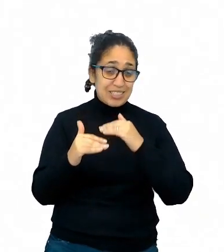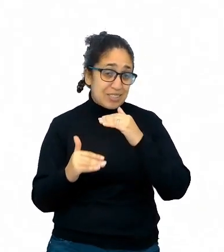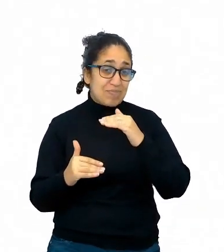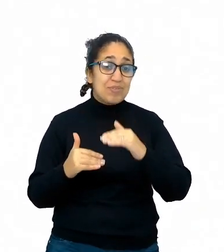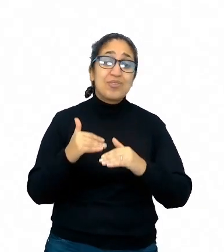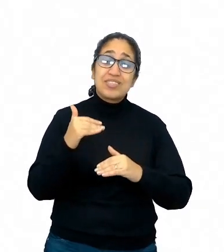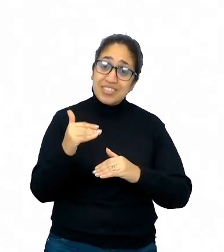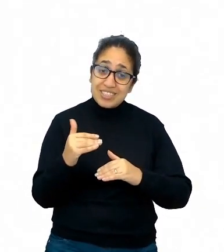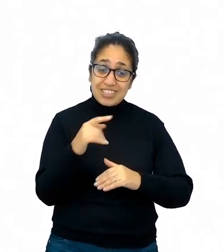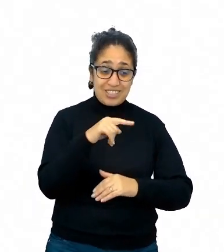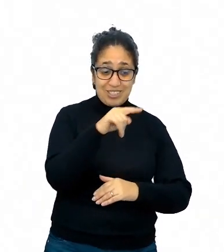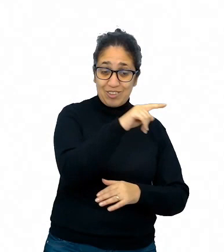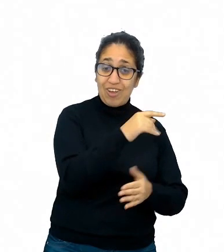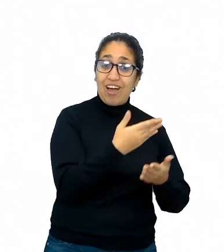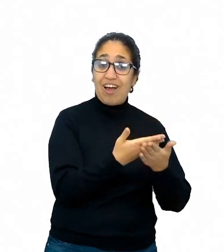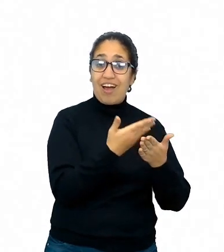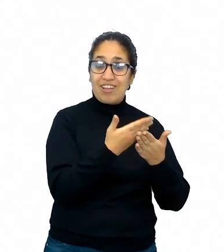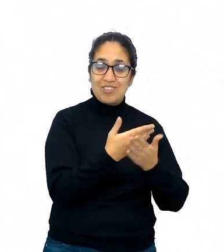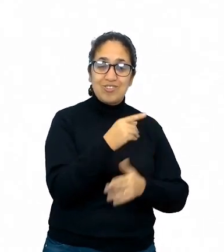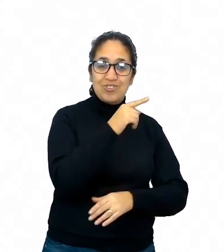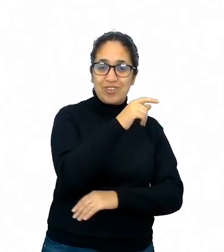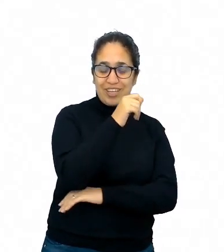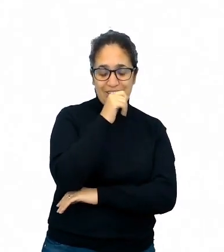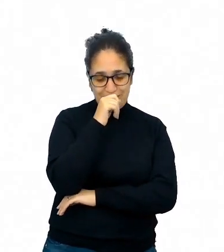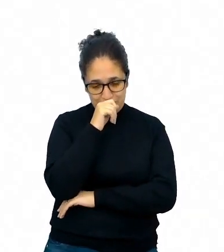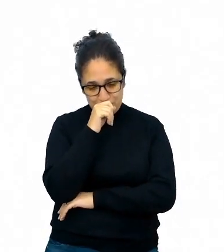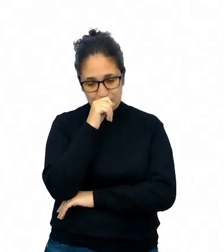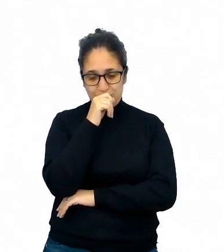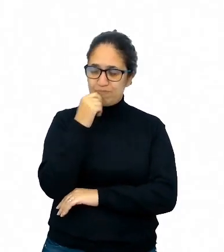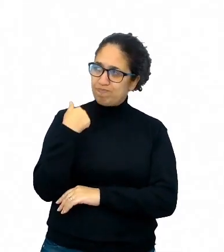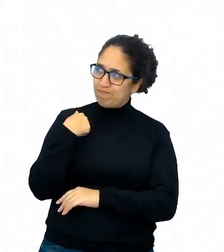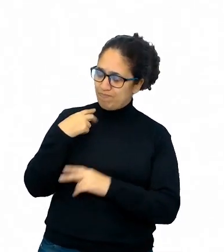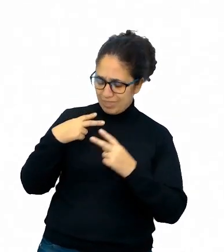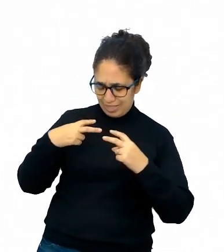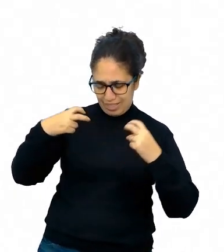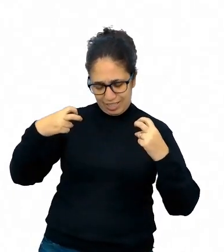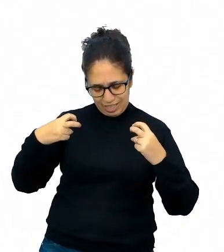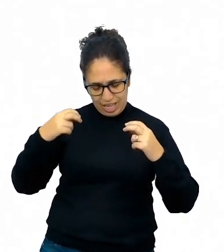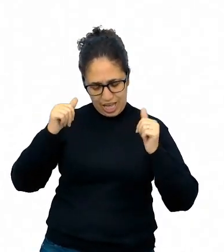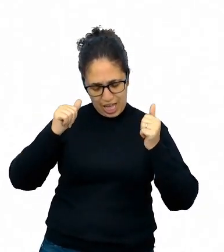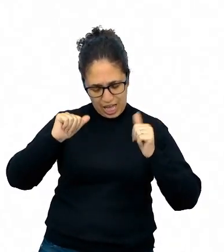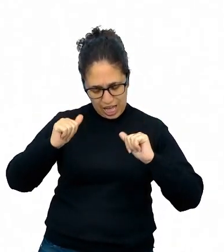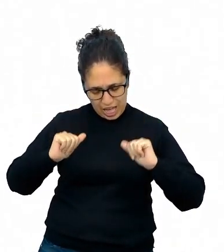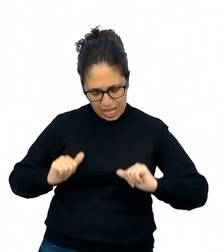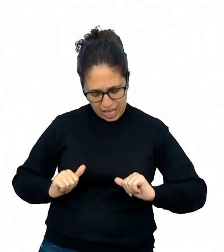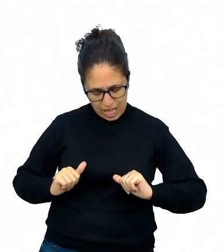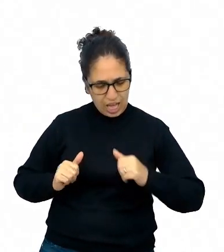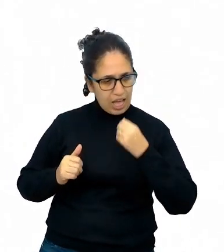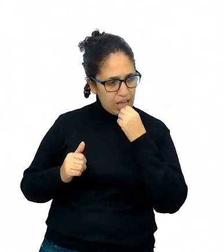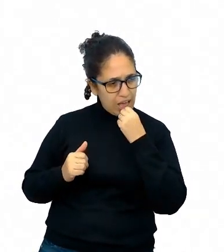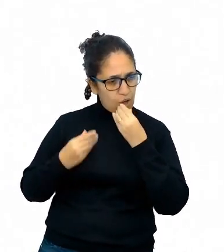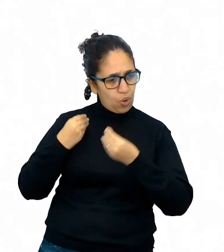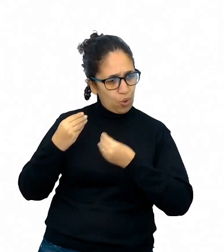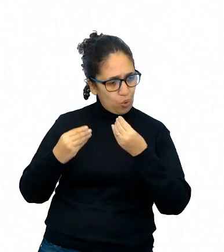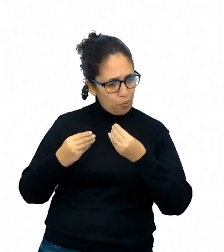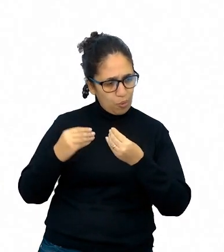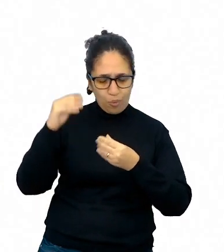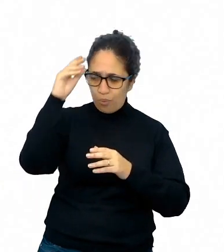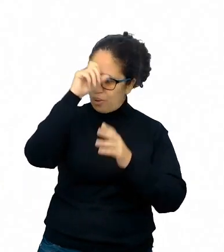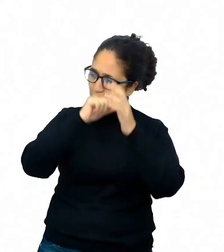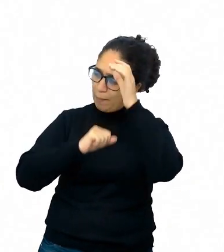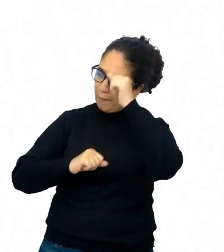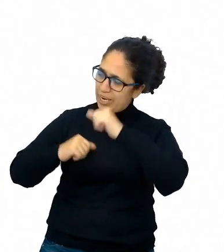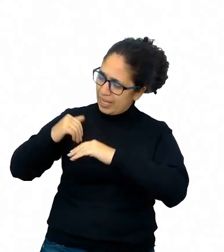processo que o estudante, né, se autoanalisa para pensar em como foi o processo do